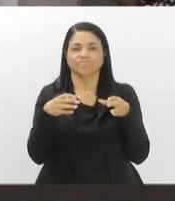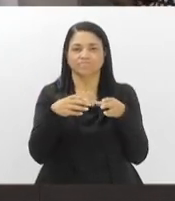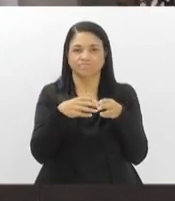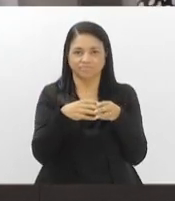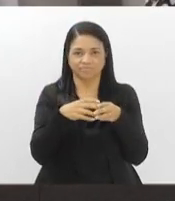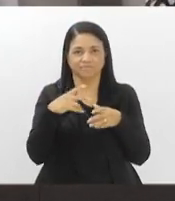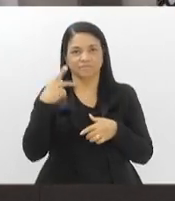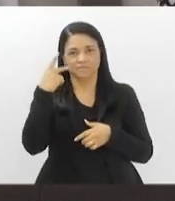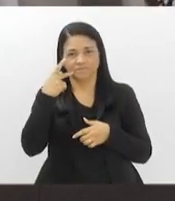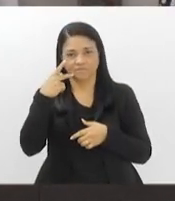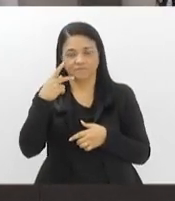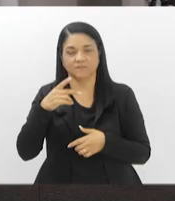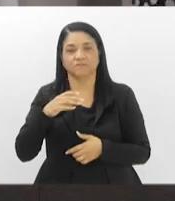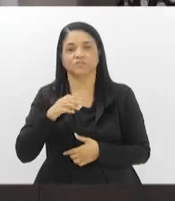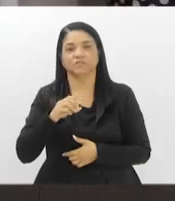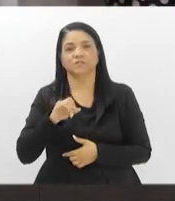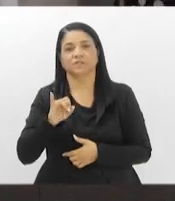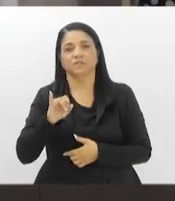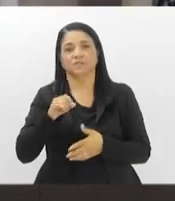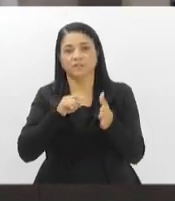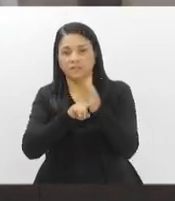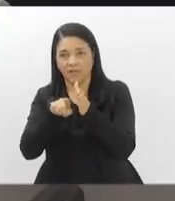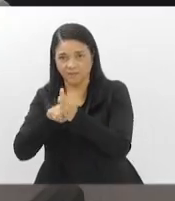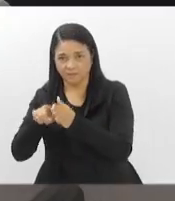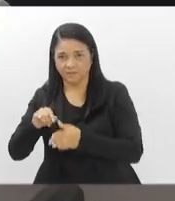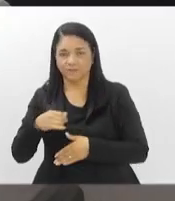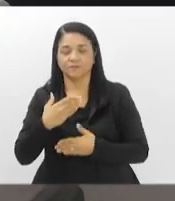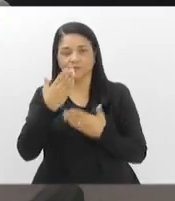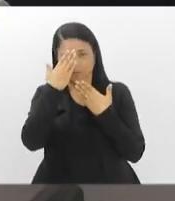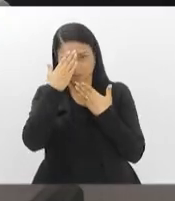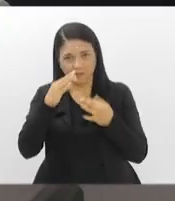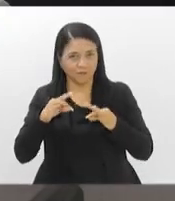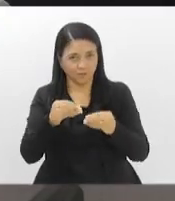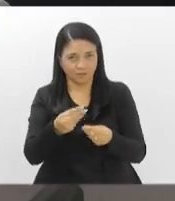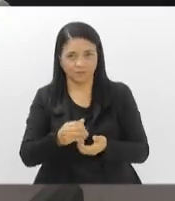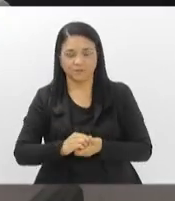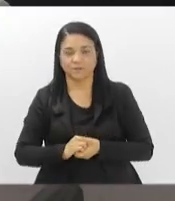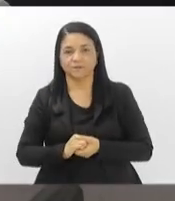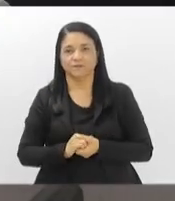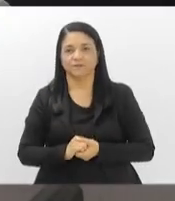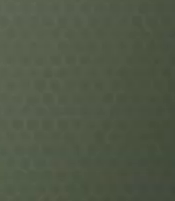de inquérito Muito obrigado a todos e aí